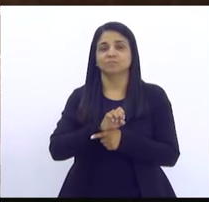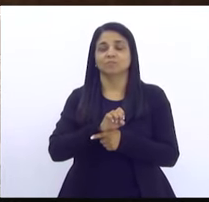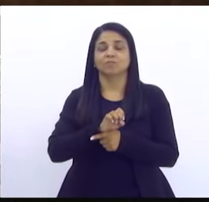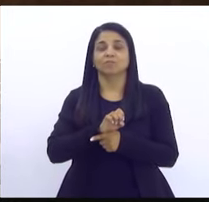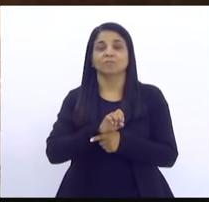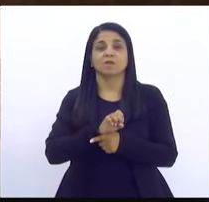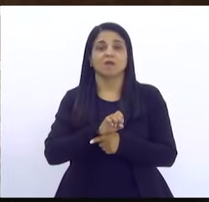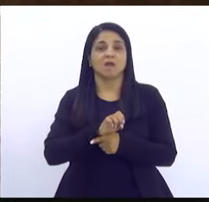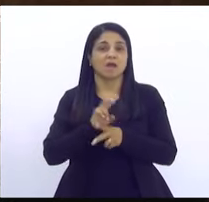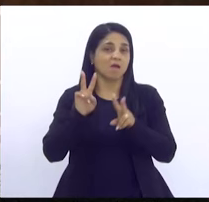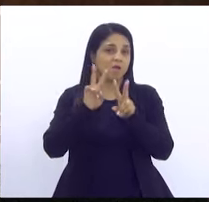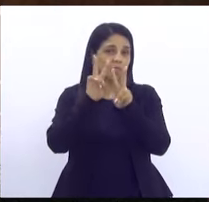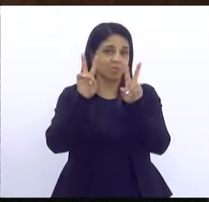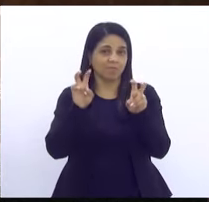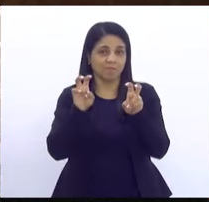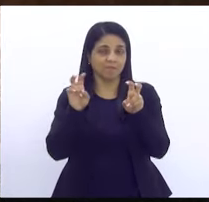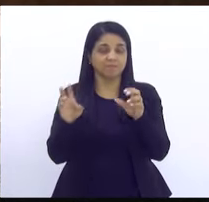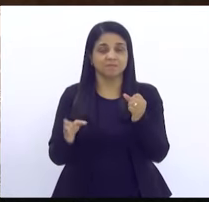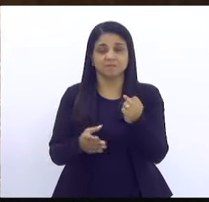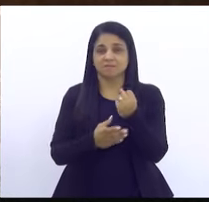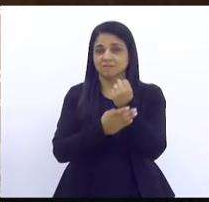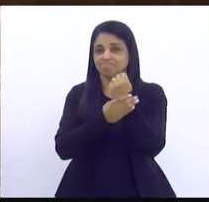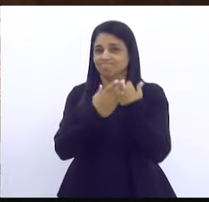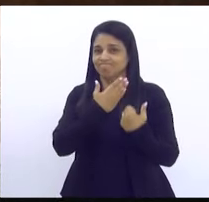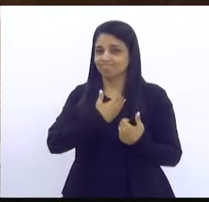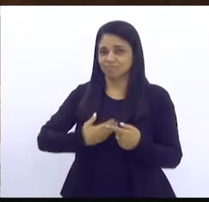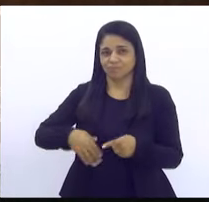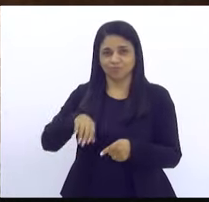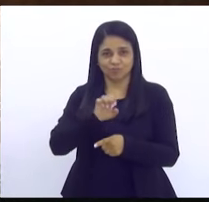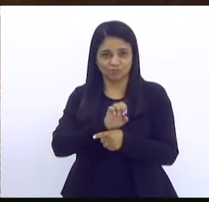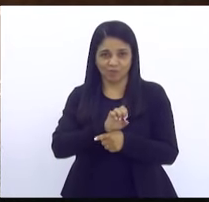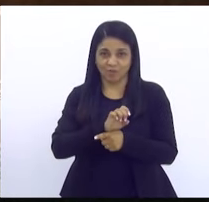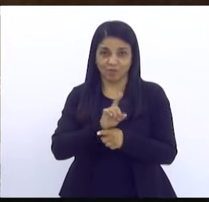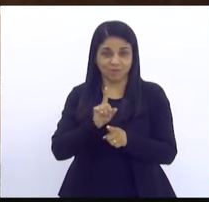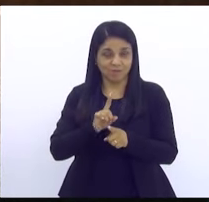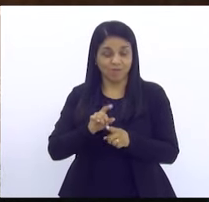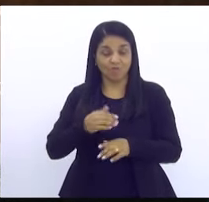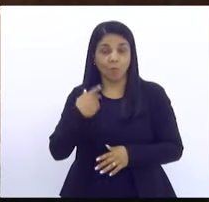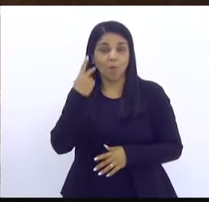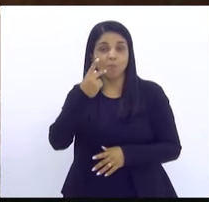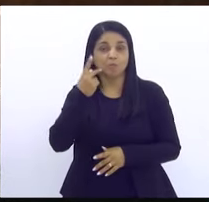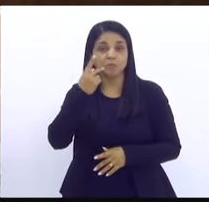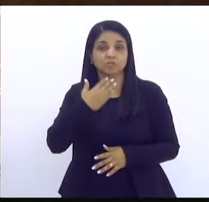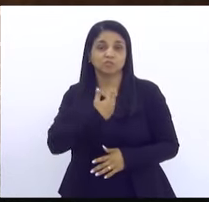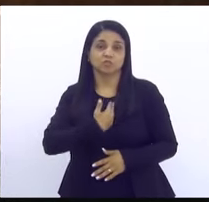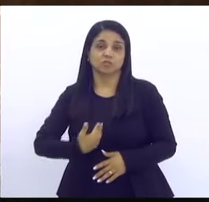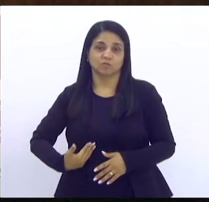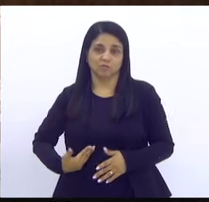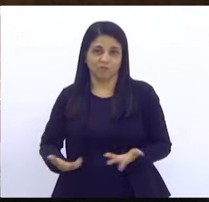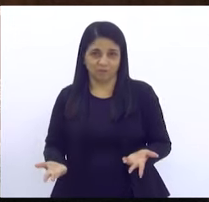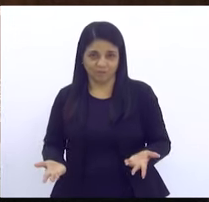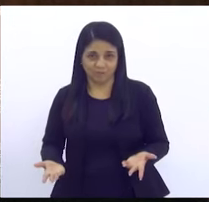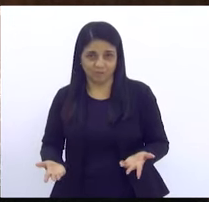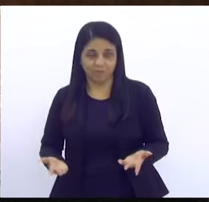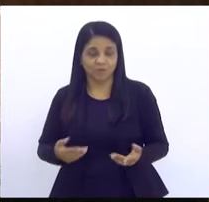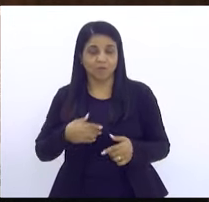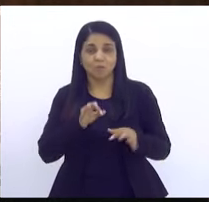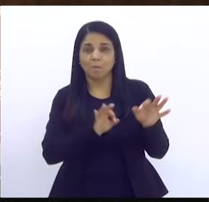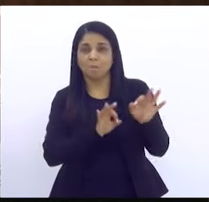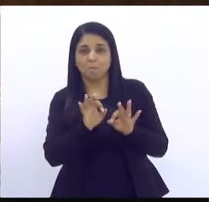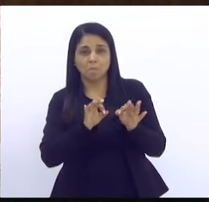uma política de Estado, e sim como uma política de governo. Nós não temos um plano estadual